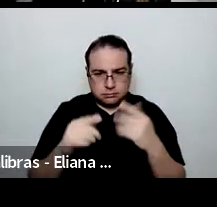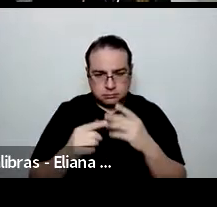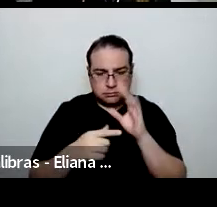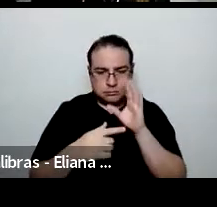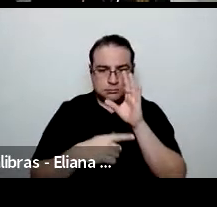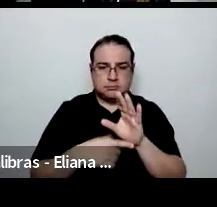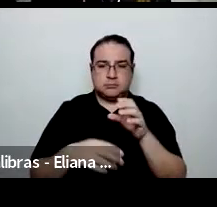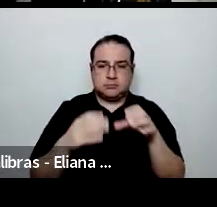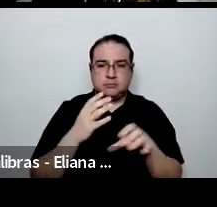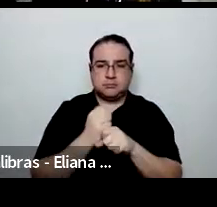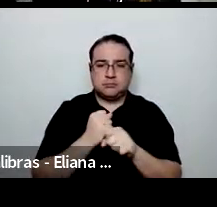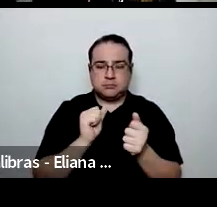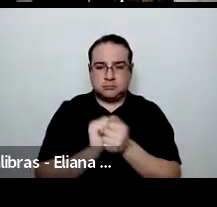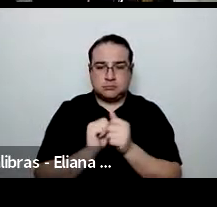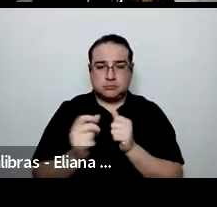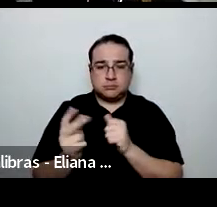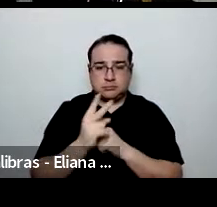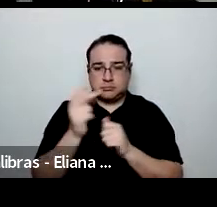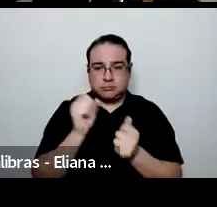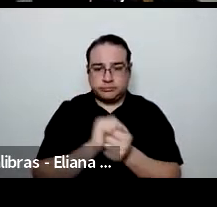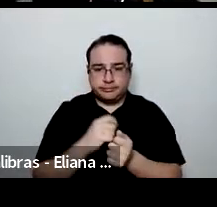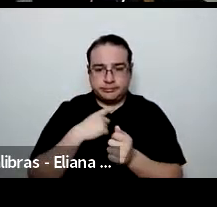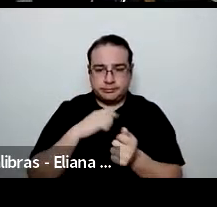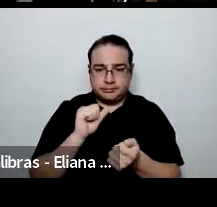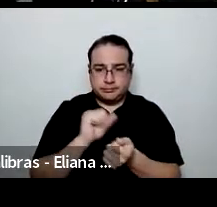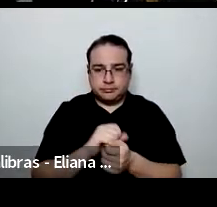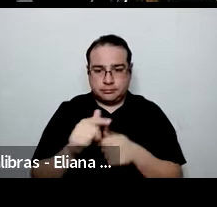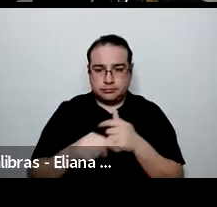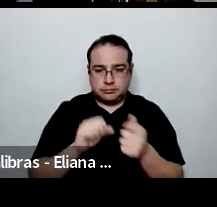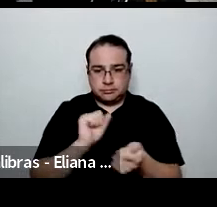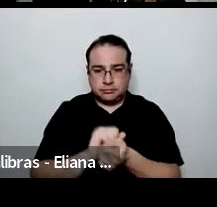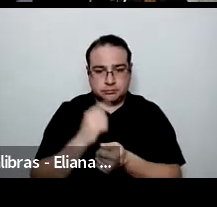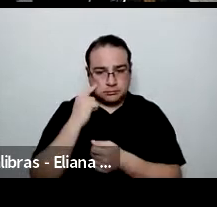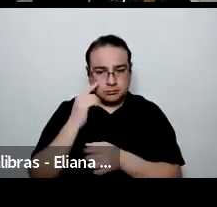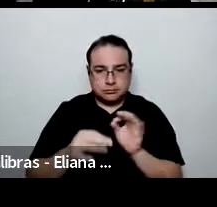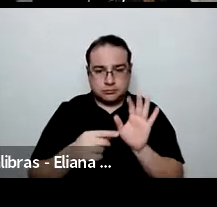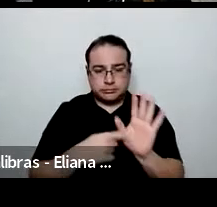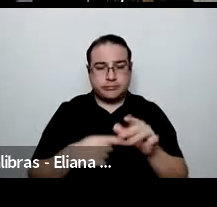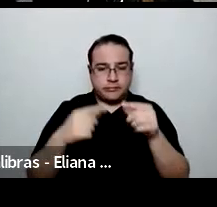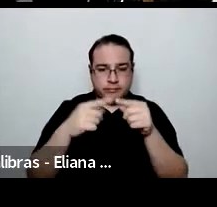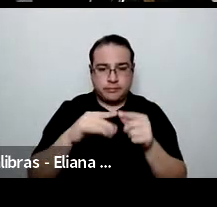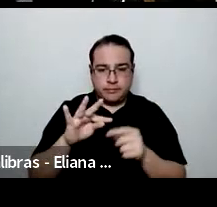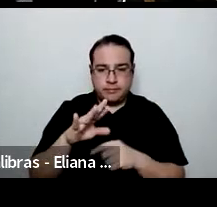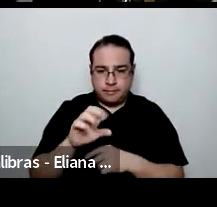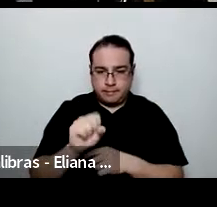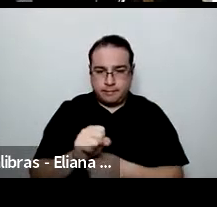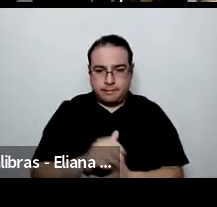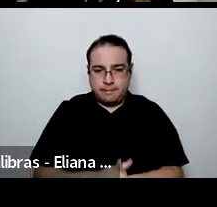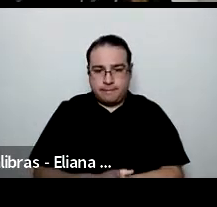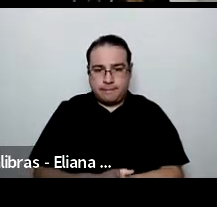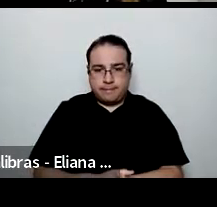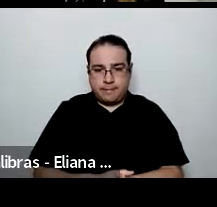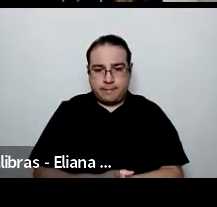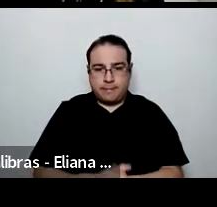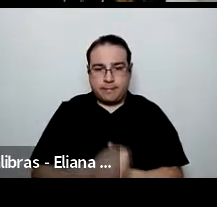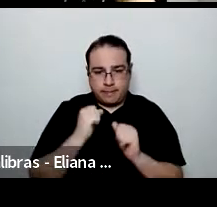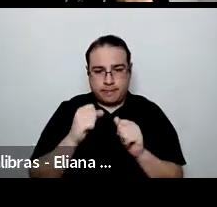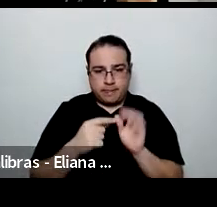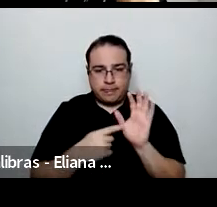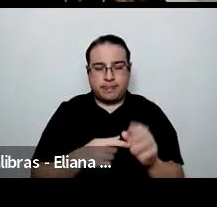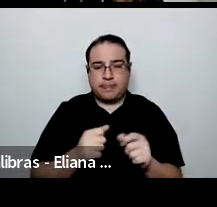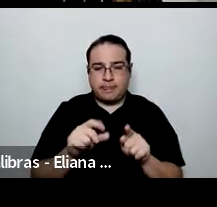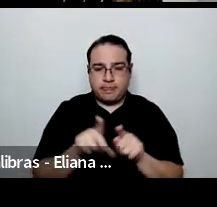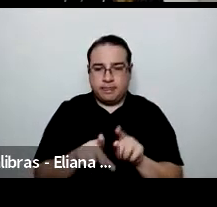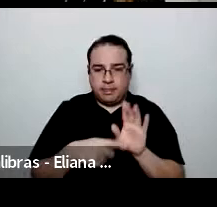acordo com a quantidade e os valores e públicos na oportunidade do julgamento da prestação de contas podendo